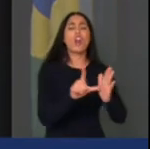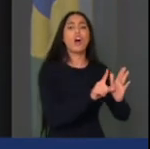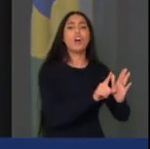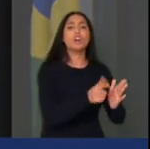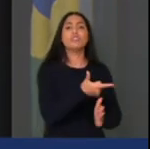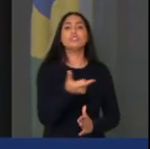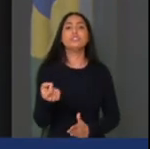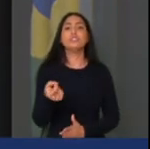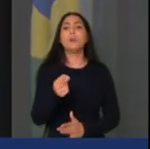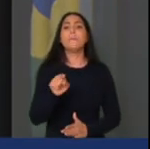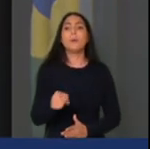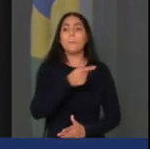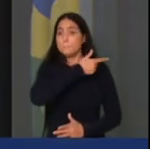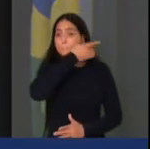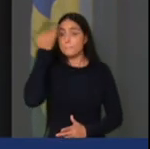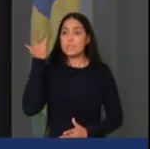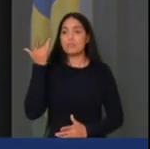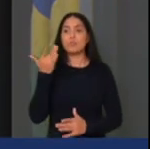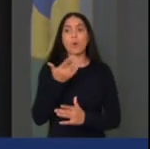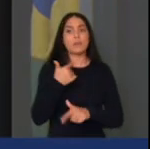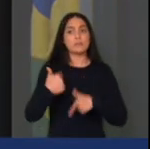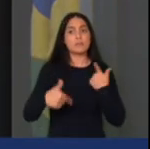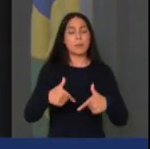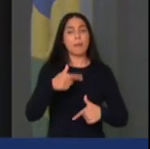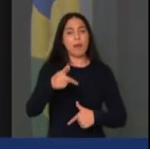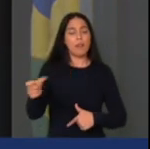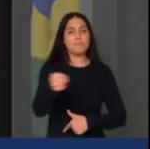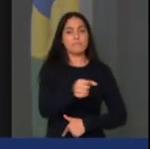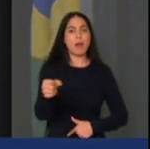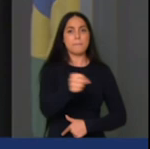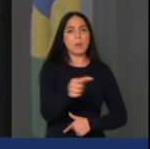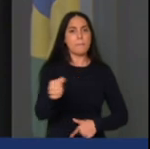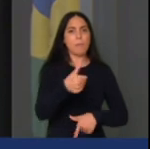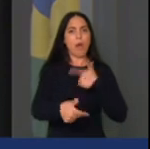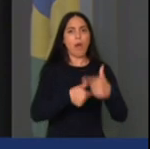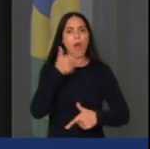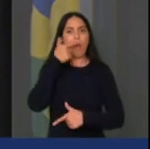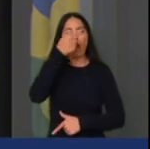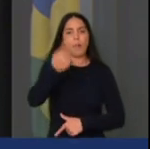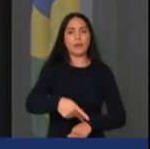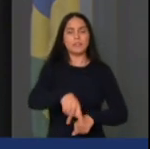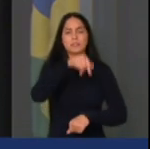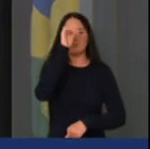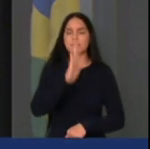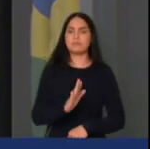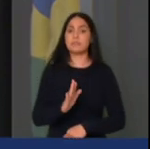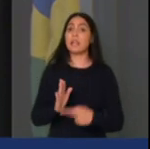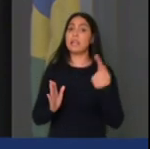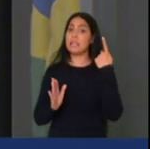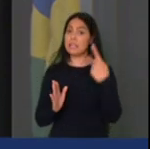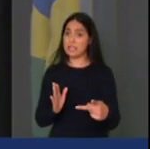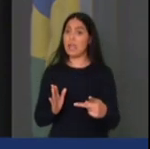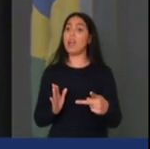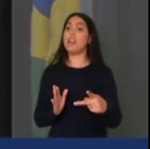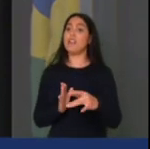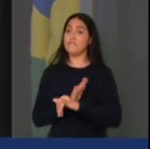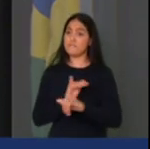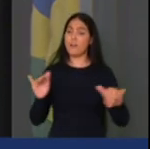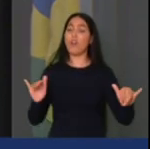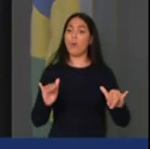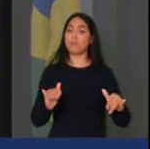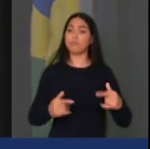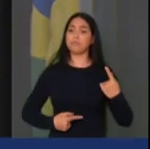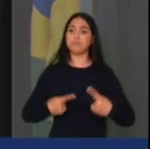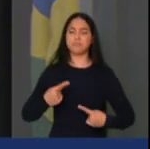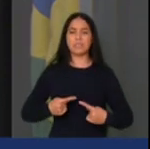e que usou falar sobre política porque ainda que haja muitos empresários com medo de se